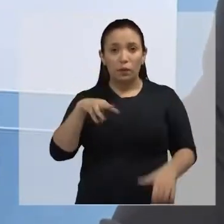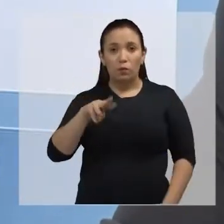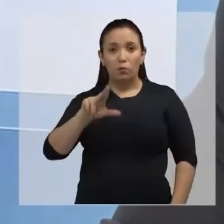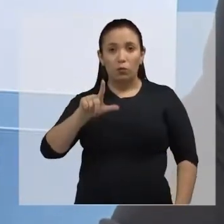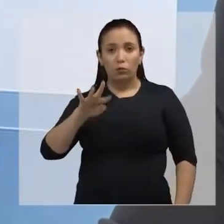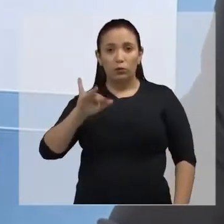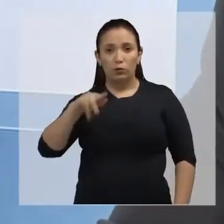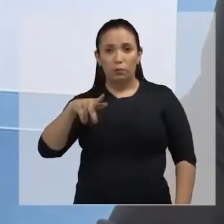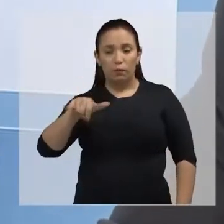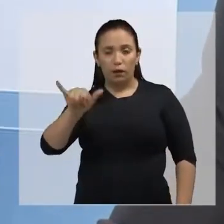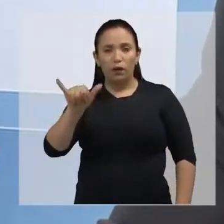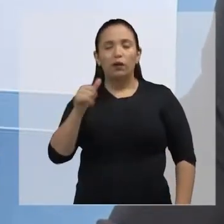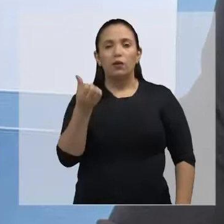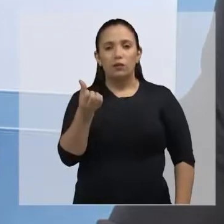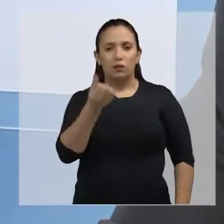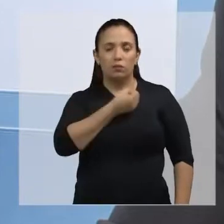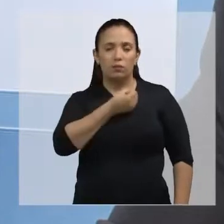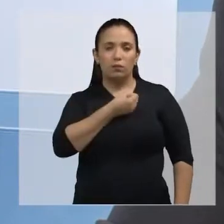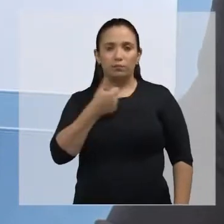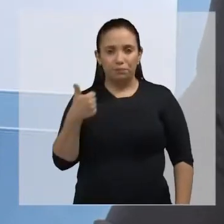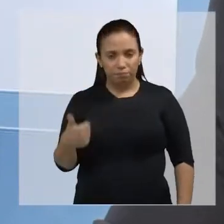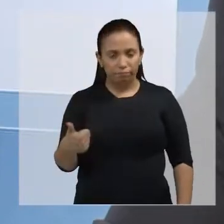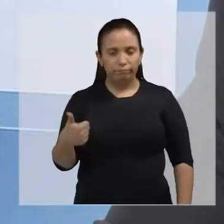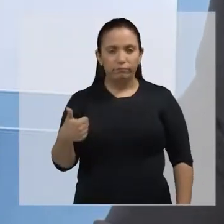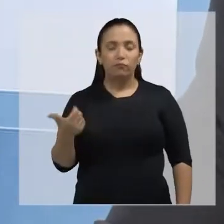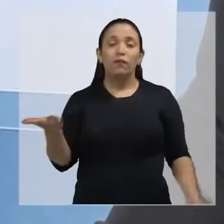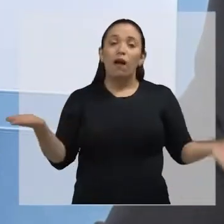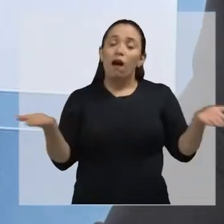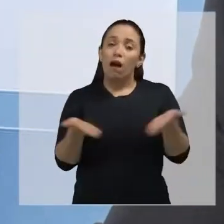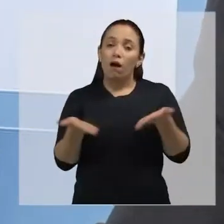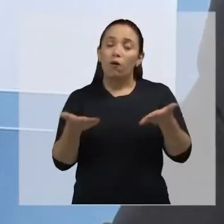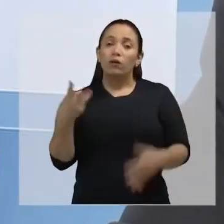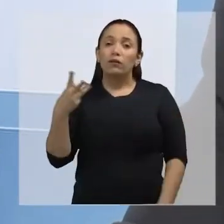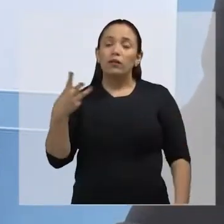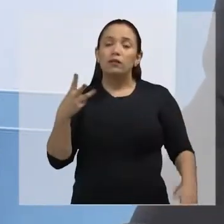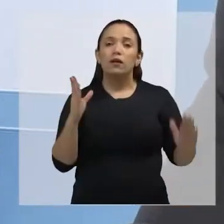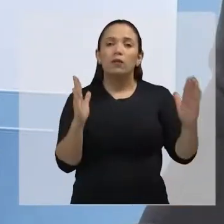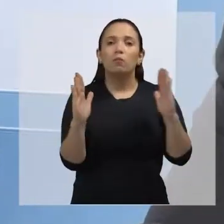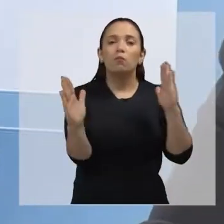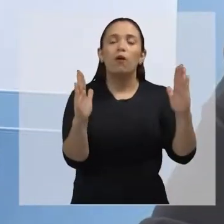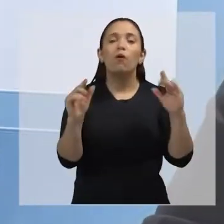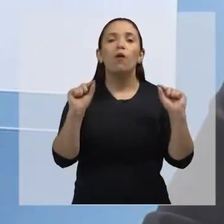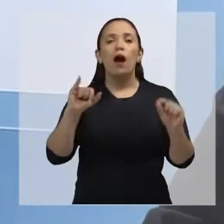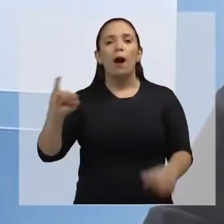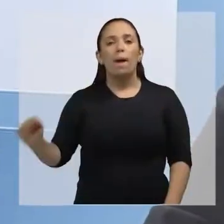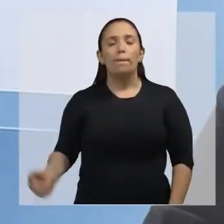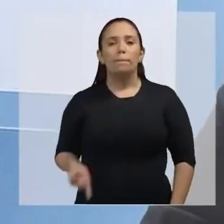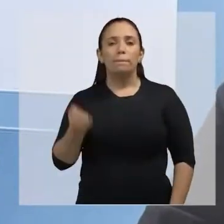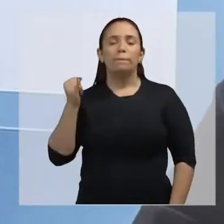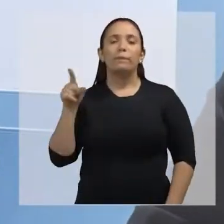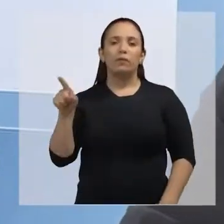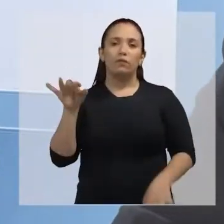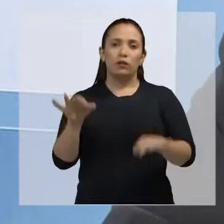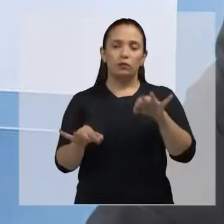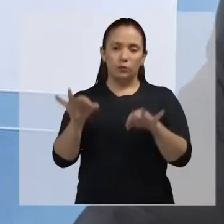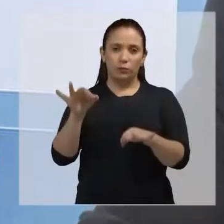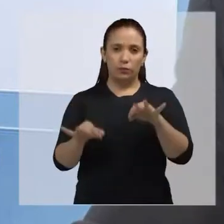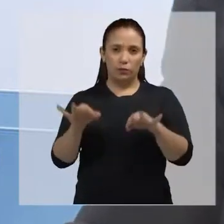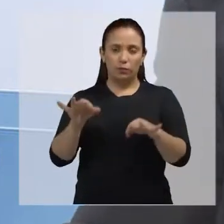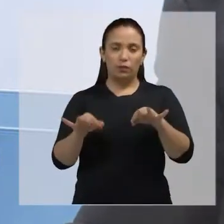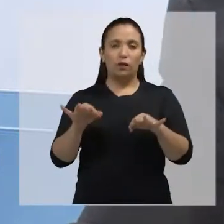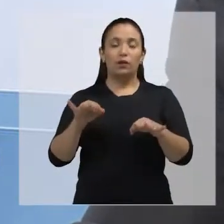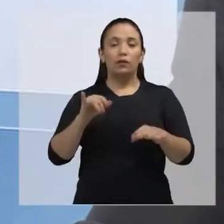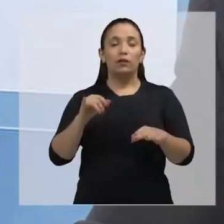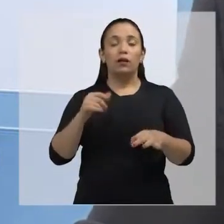canal 6 da Multiplay, tá bom? E agora com o terceiro bloco eu vou pegar esse julgamento e meter ele aqui já no ano